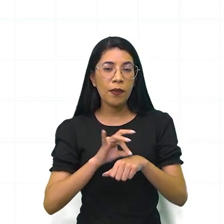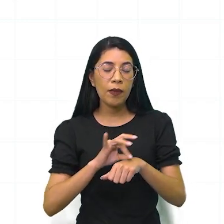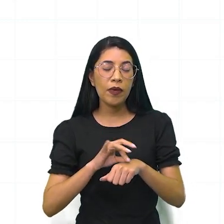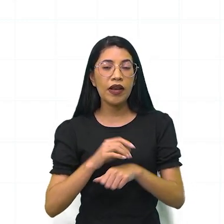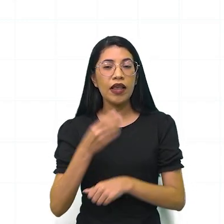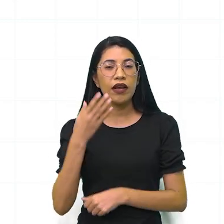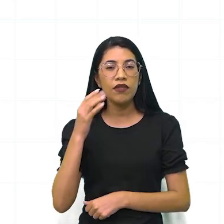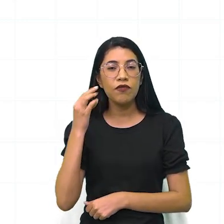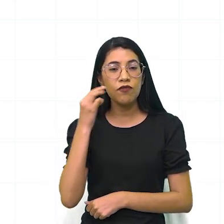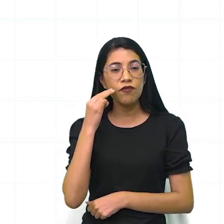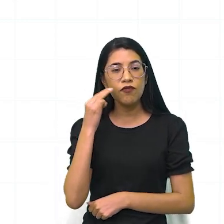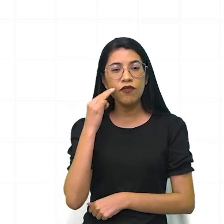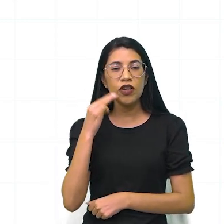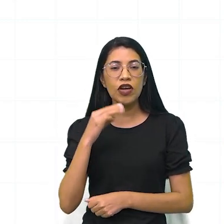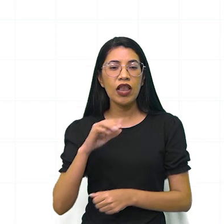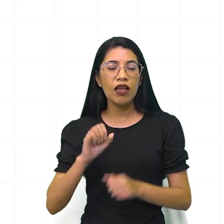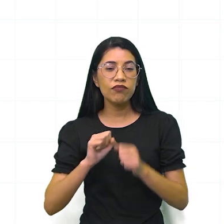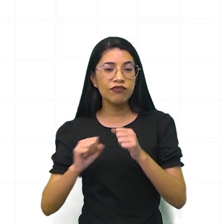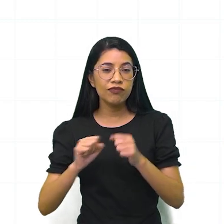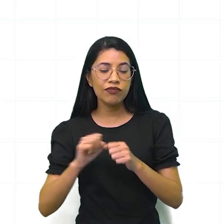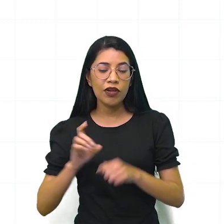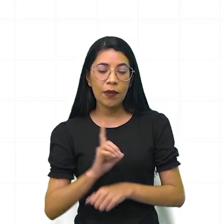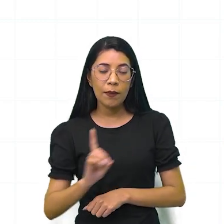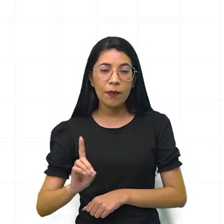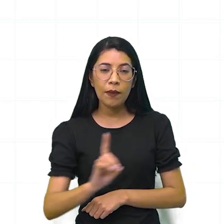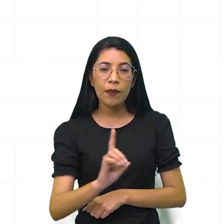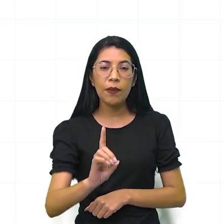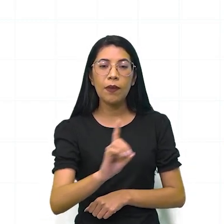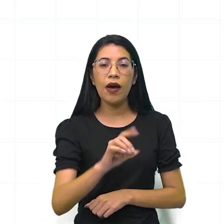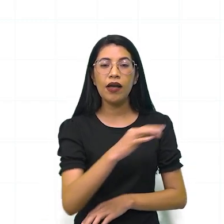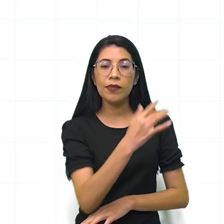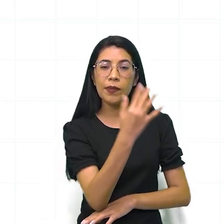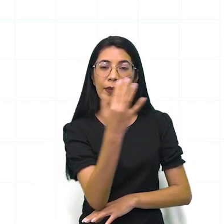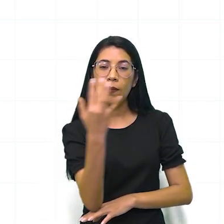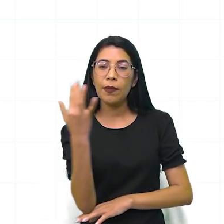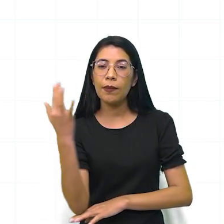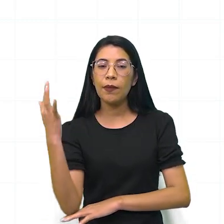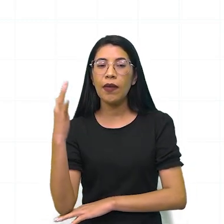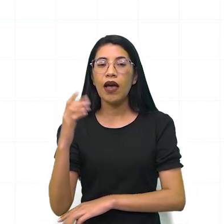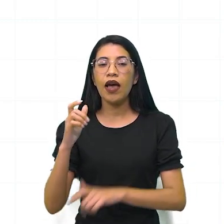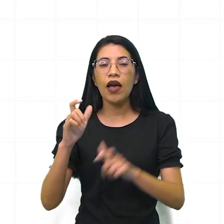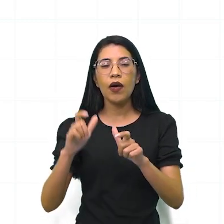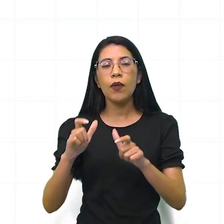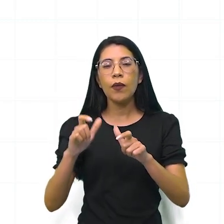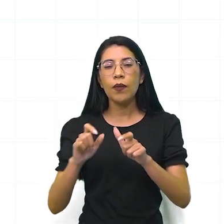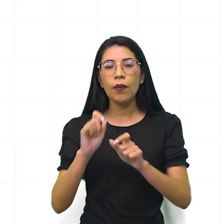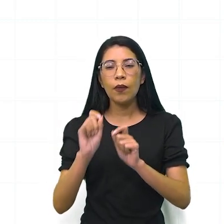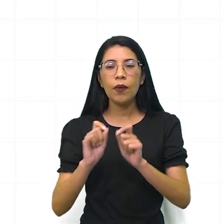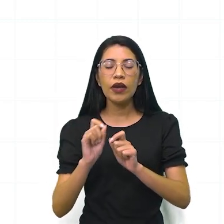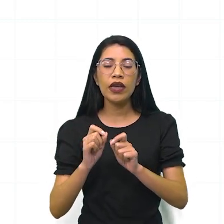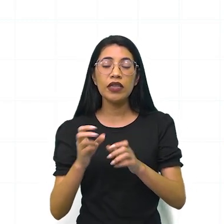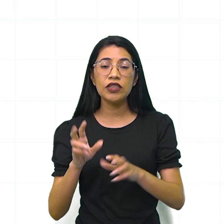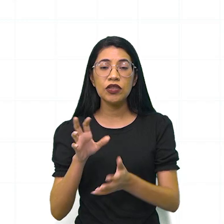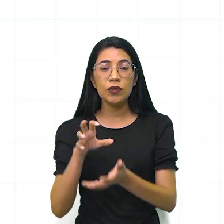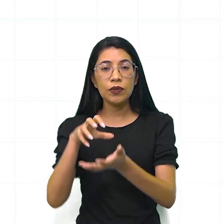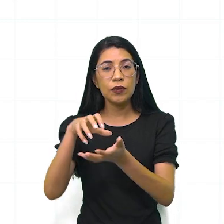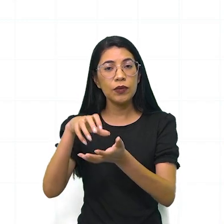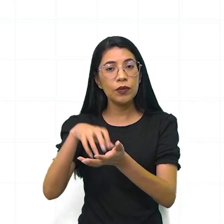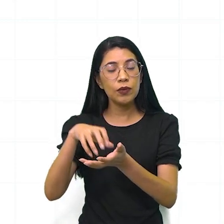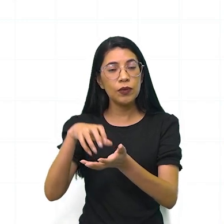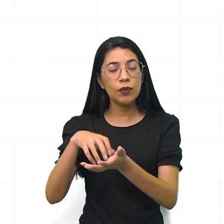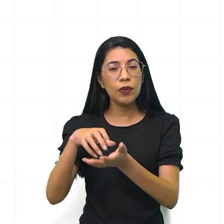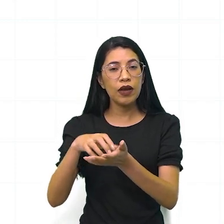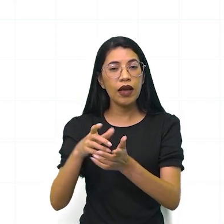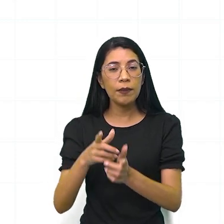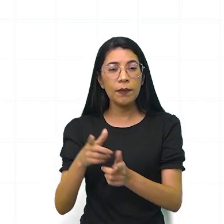as matas do Ipu, onde campeava a sua guerreira tribo de grande